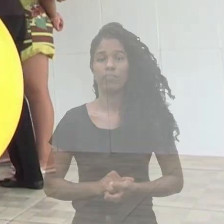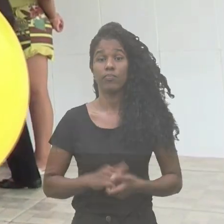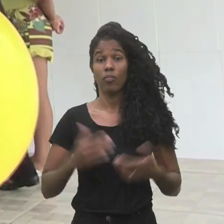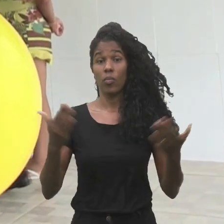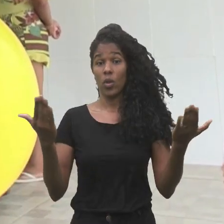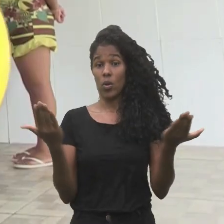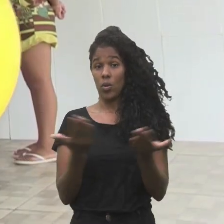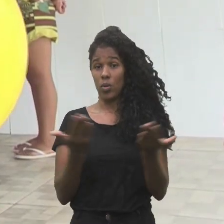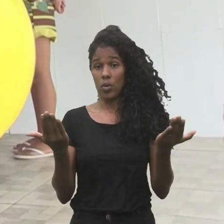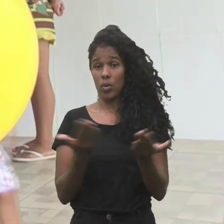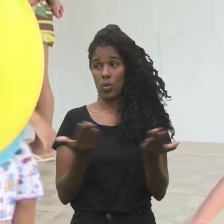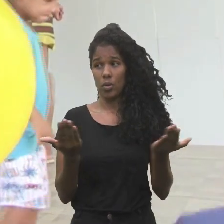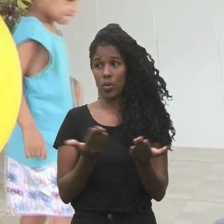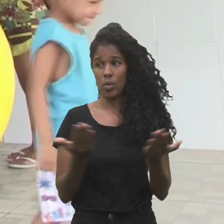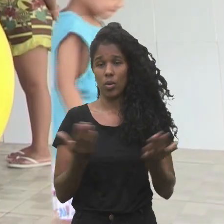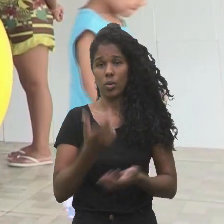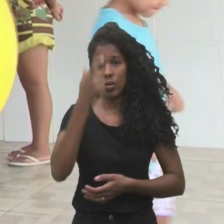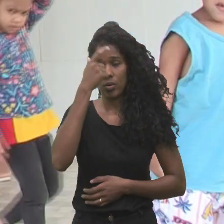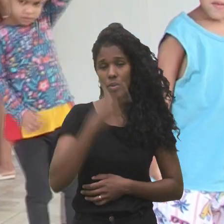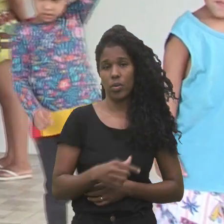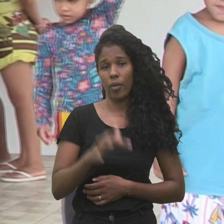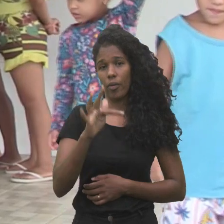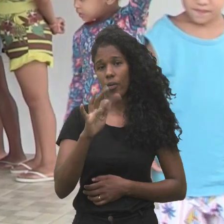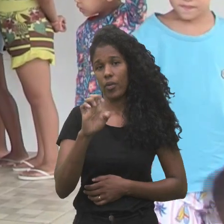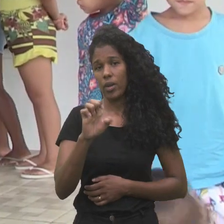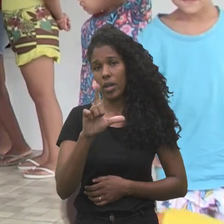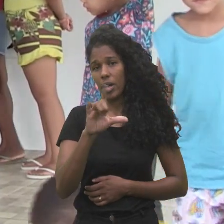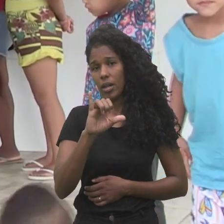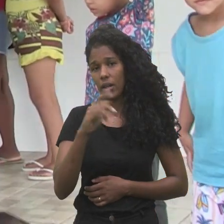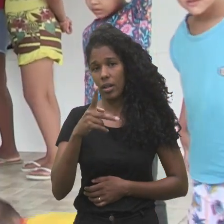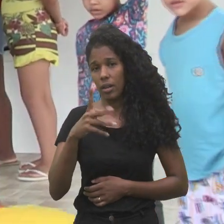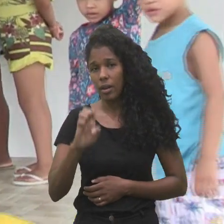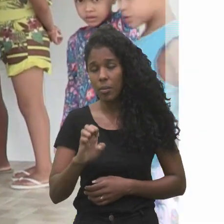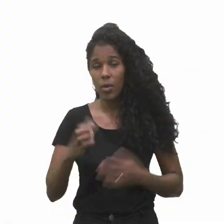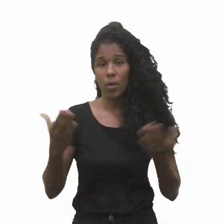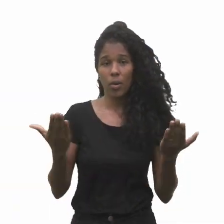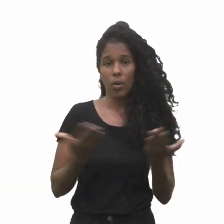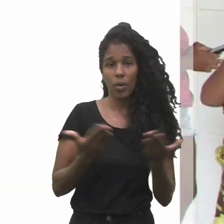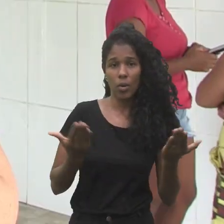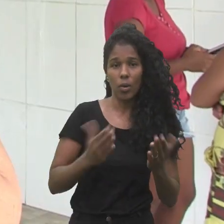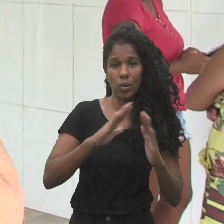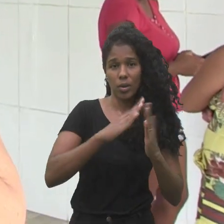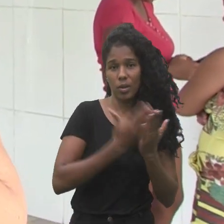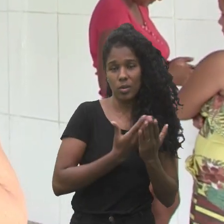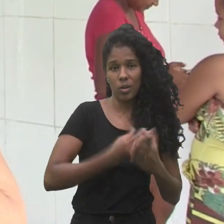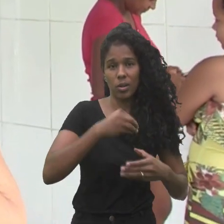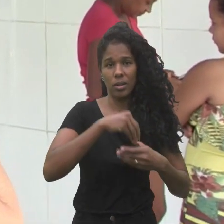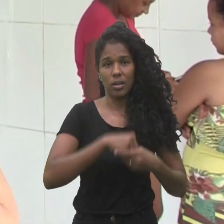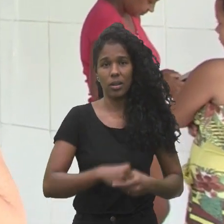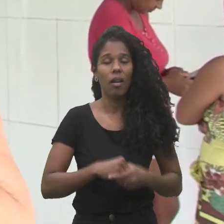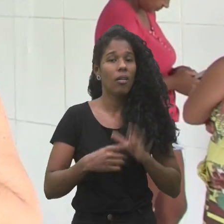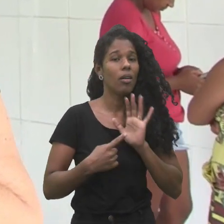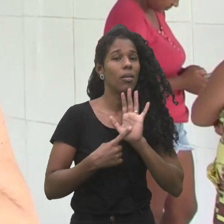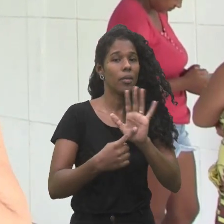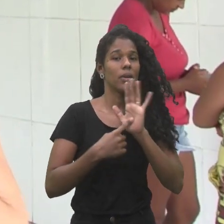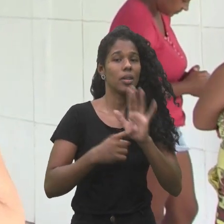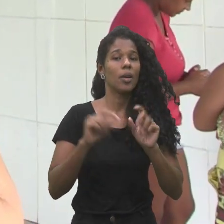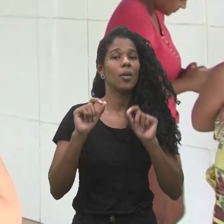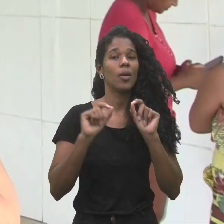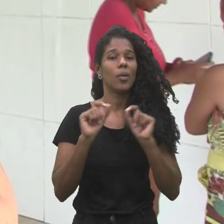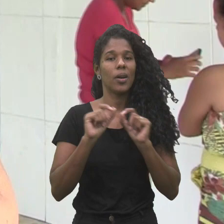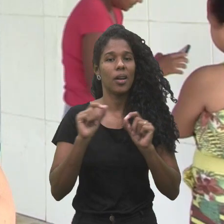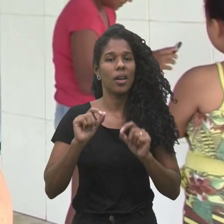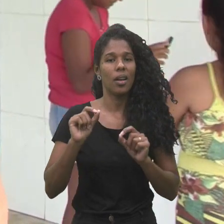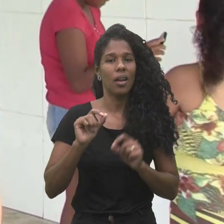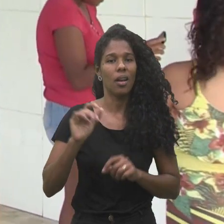vezes eu sou Felipe, bem-vindo da escola. Hoje eu vim das Abelinas. Ei, meu nome é a professora Poliane.